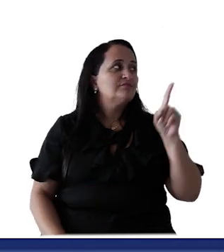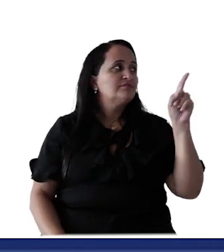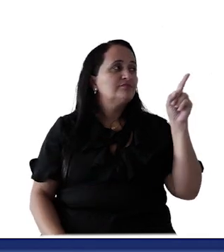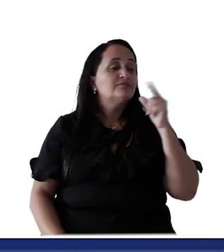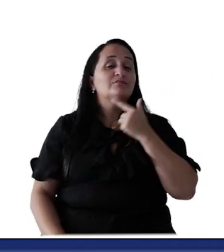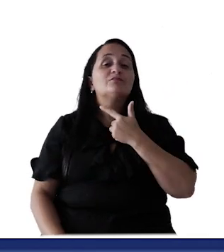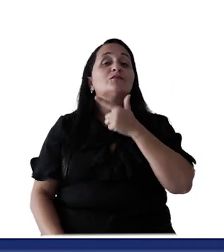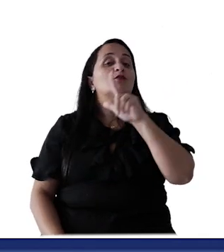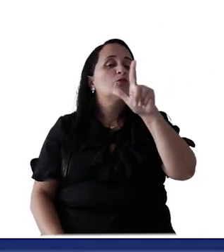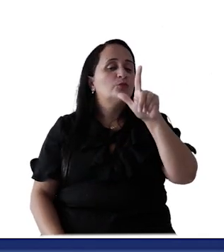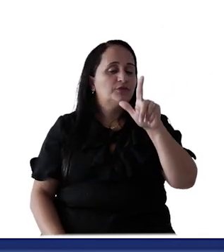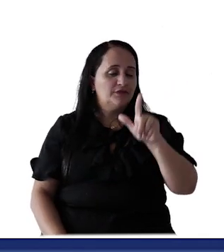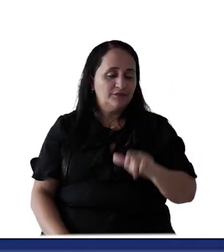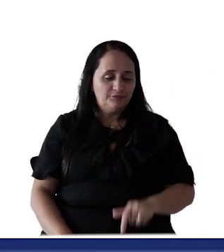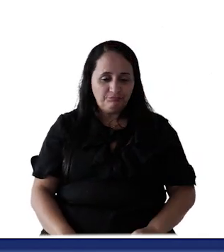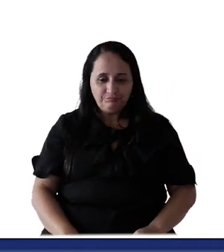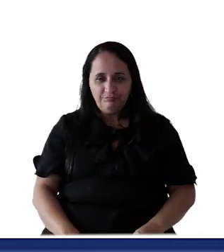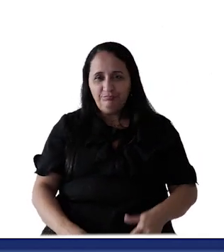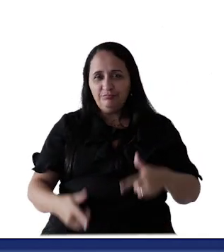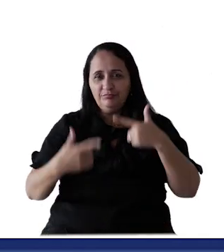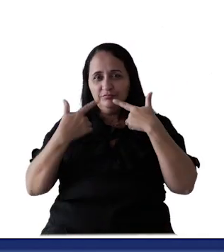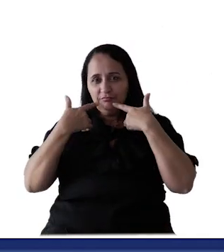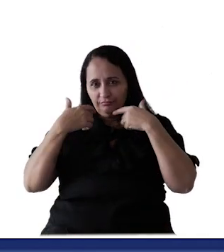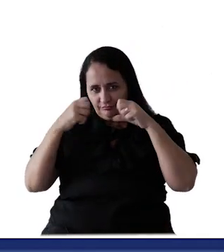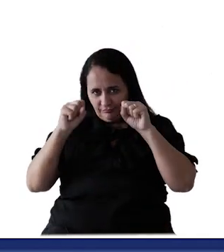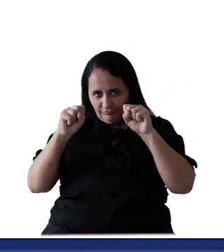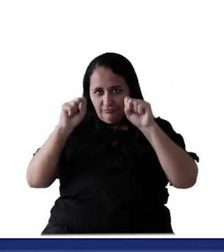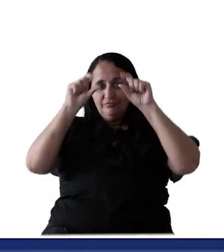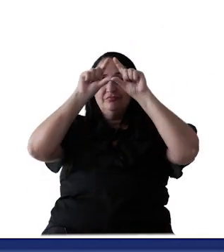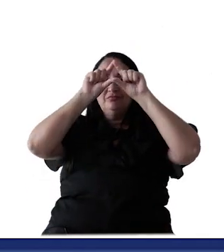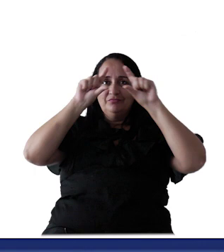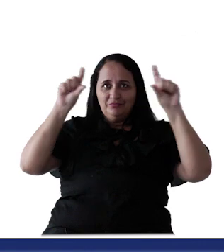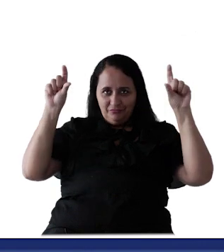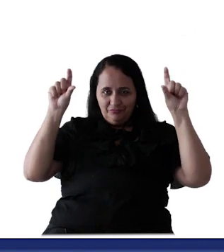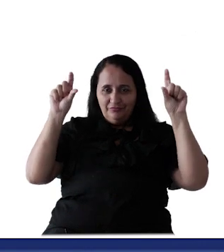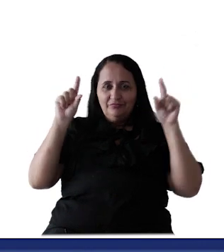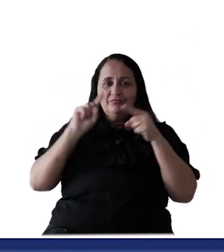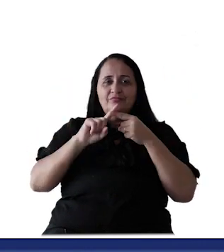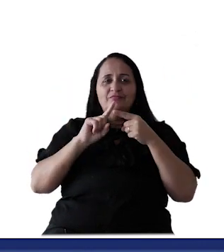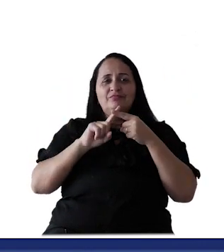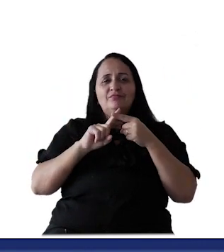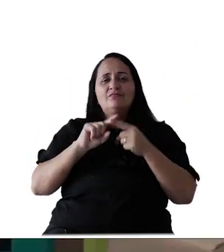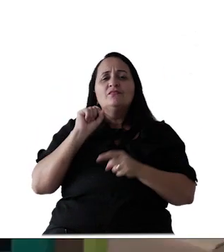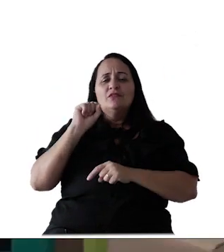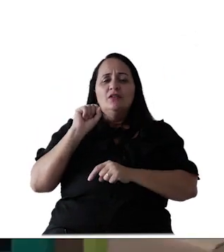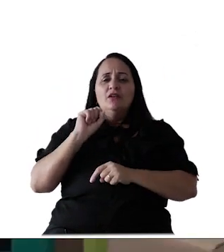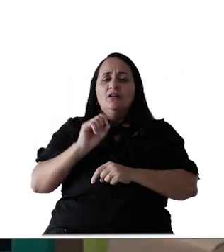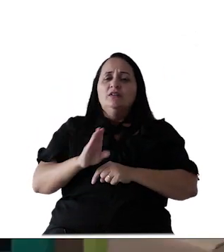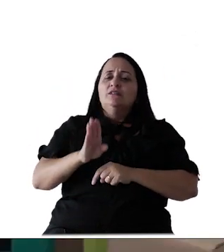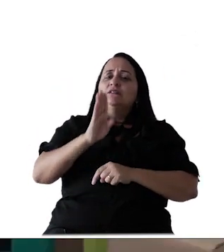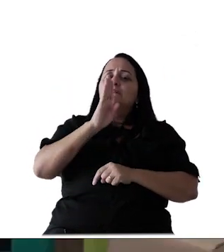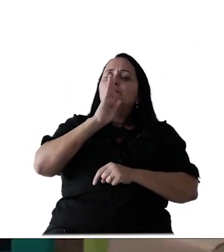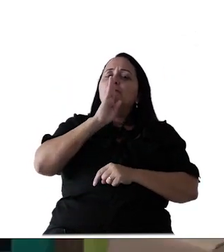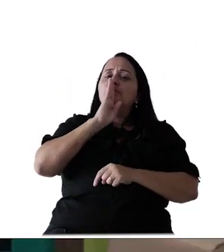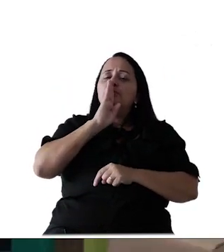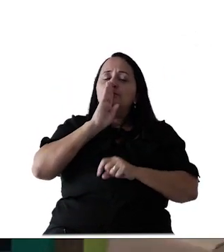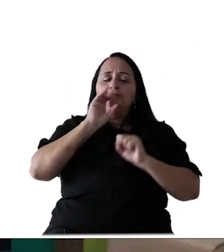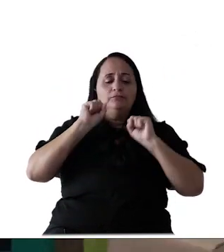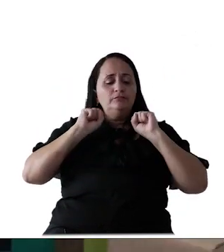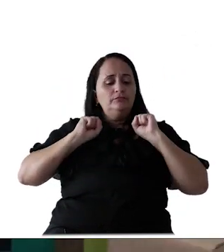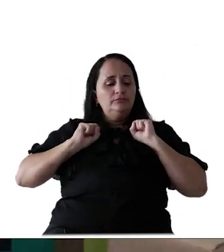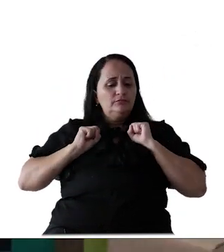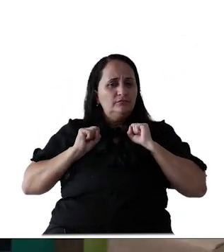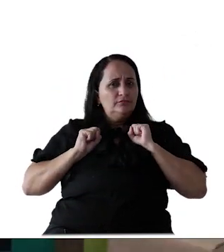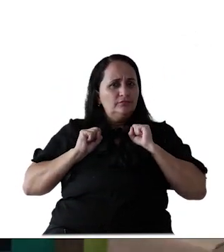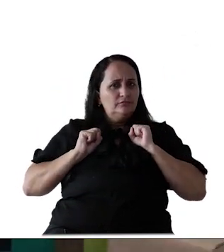Outra marca linguística presente nos quadrinhos, nas tirinhas, é o silêncio. Sim, sabia que o silêncio também é